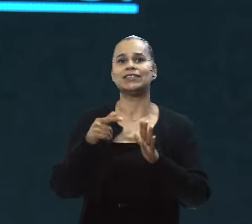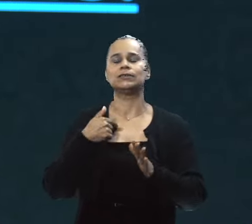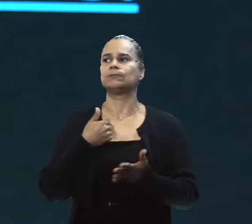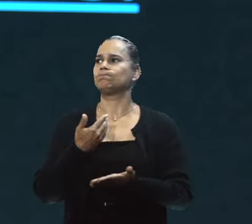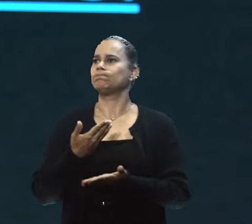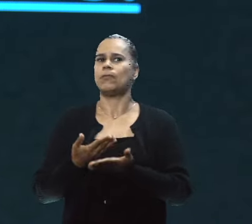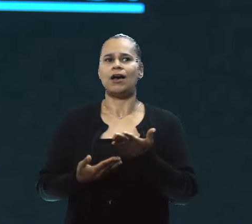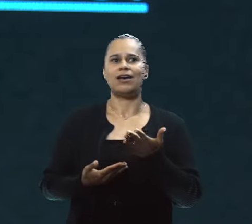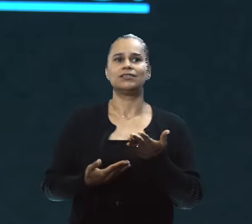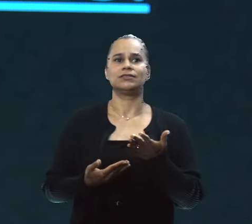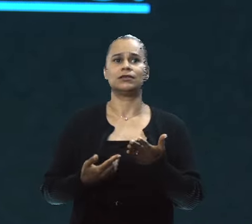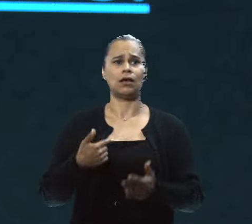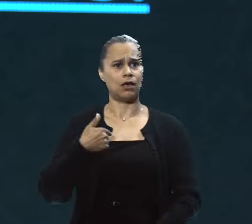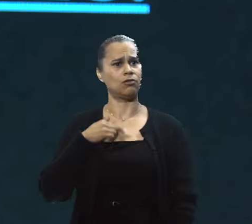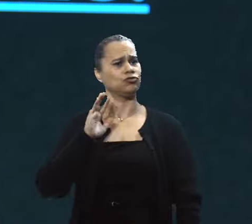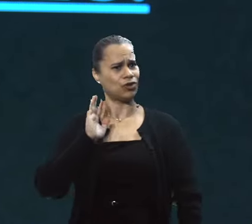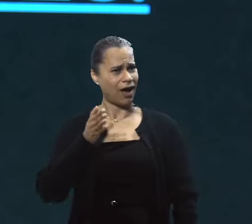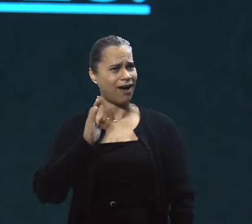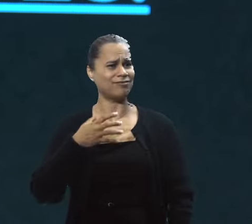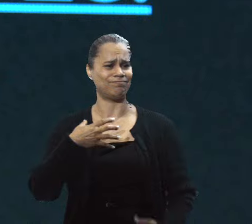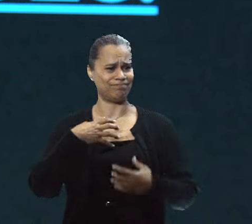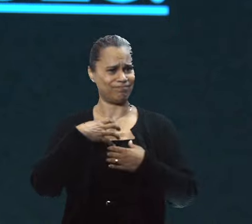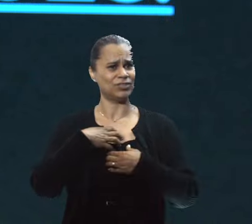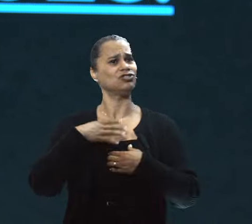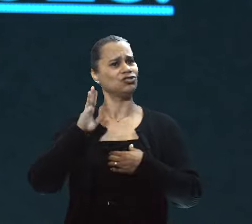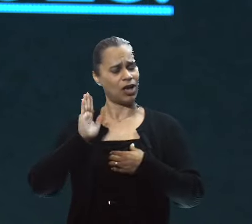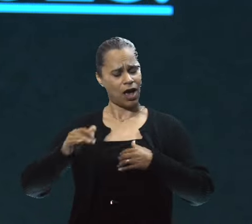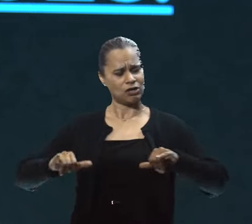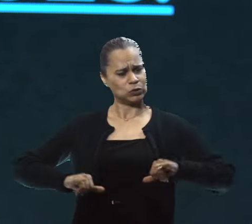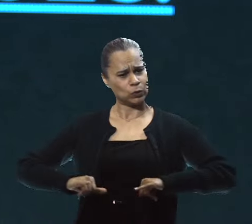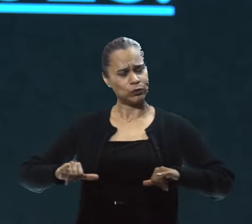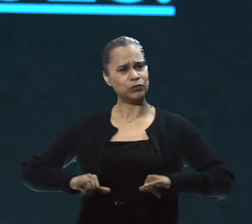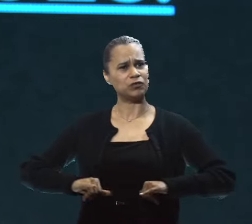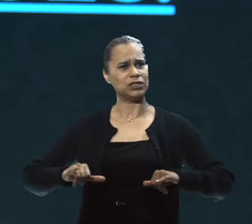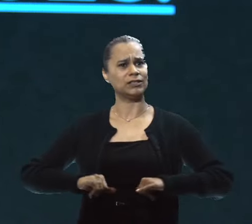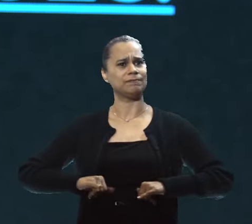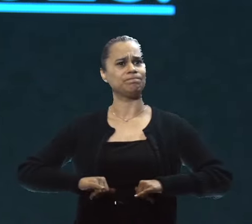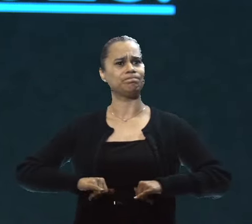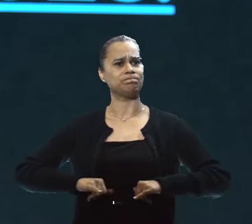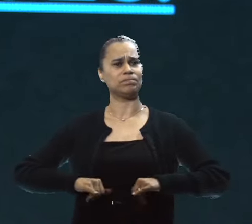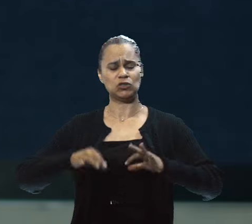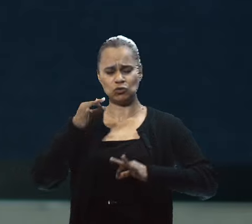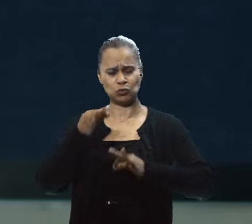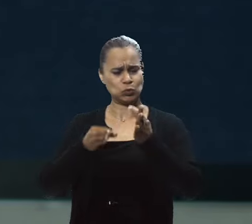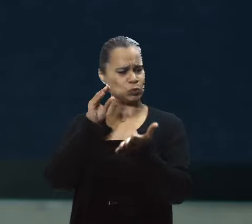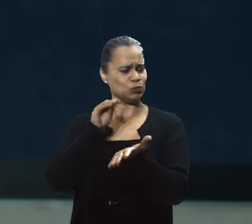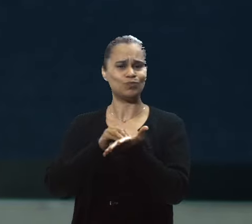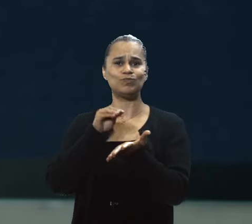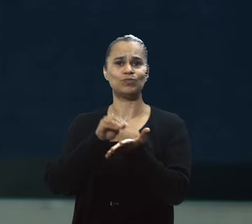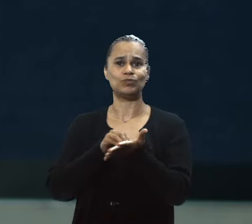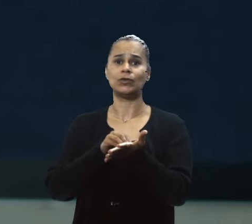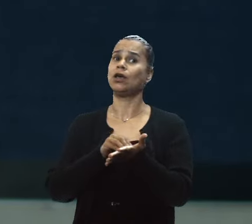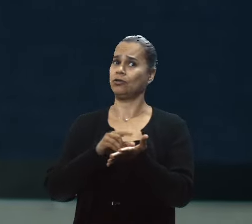já fui injustiçado, e eu tinha um motivo nobre para não perdoar.